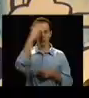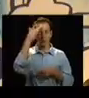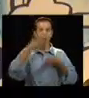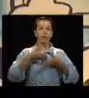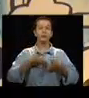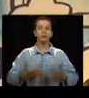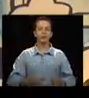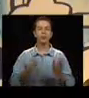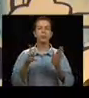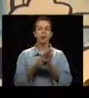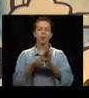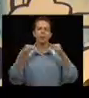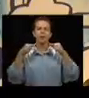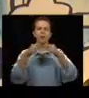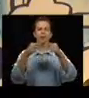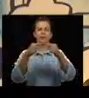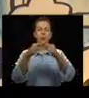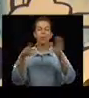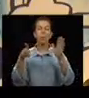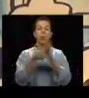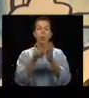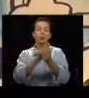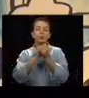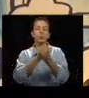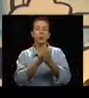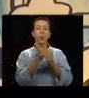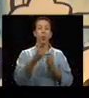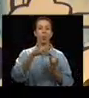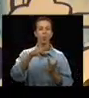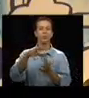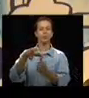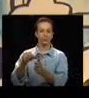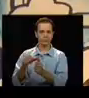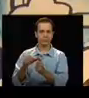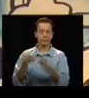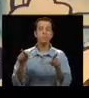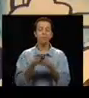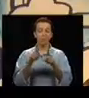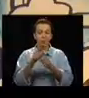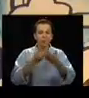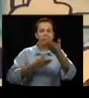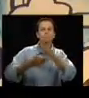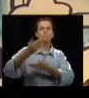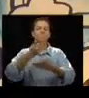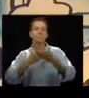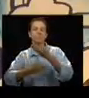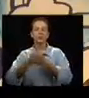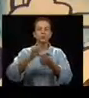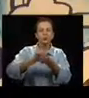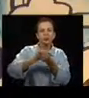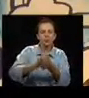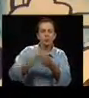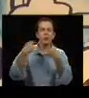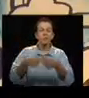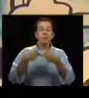nasceu como um ser de ligação, conectivo com o mundo, e você comparte